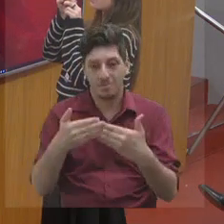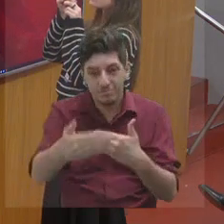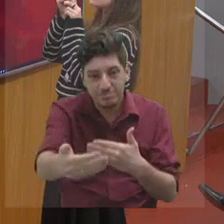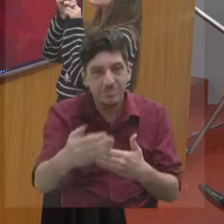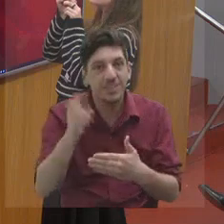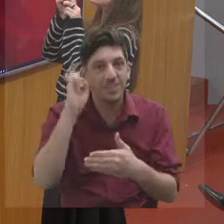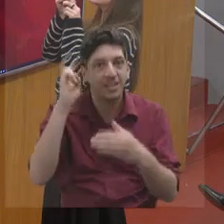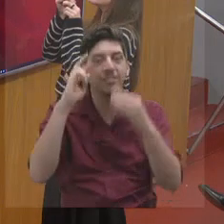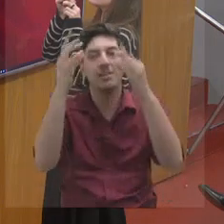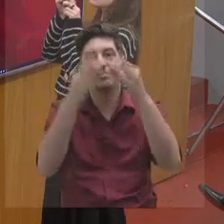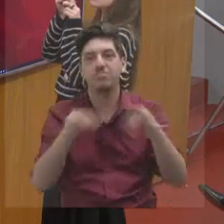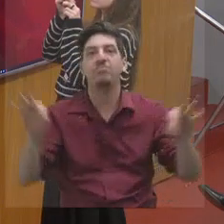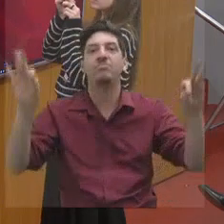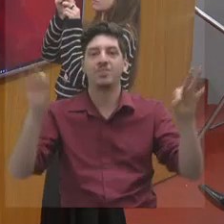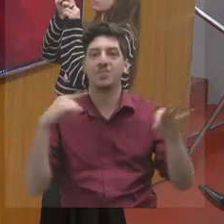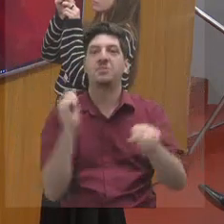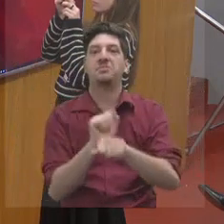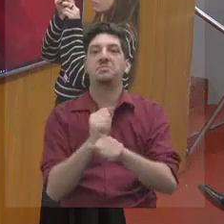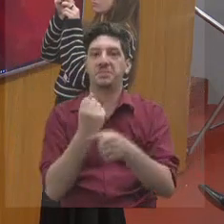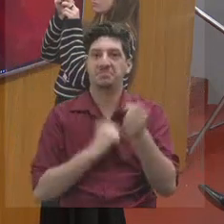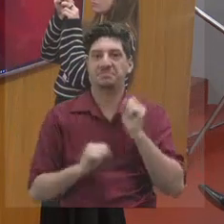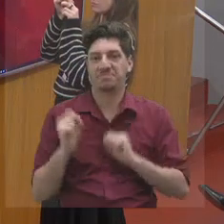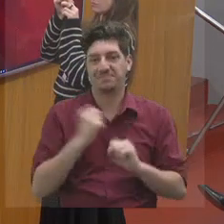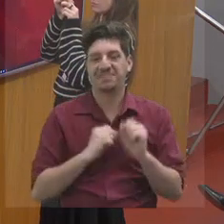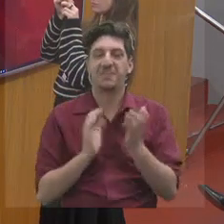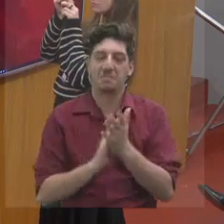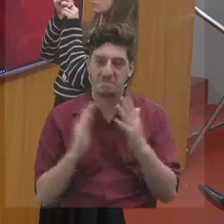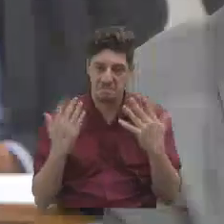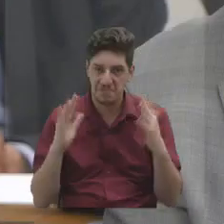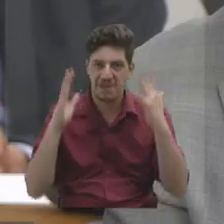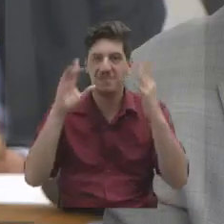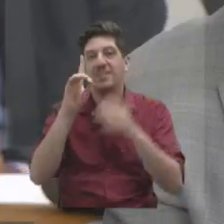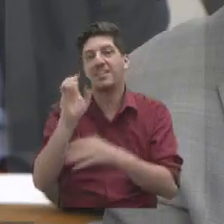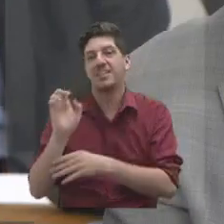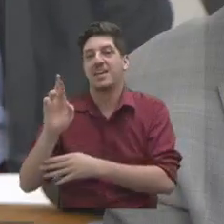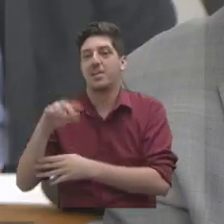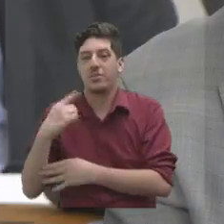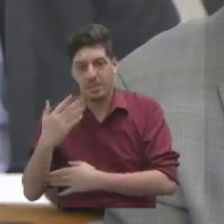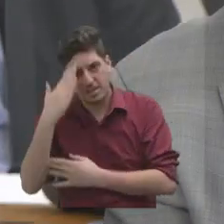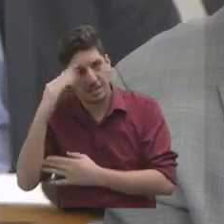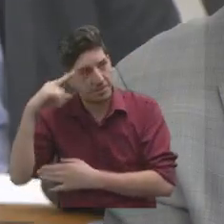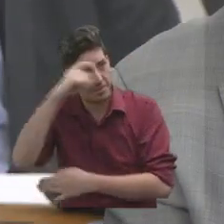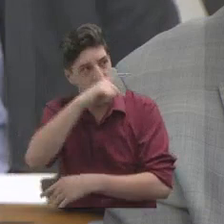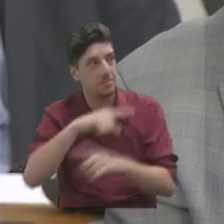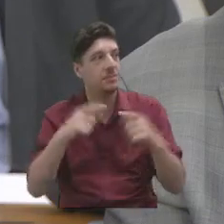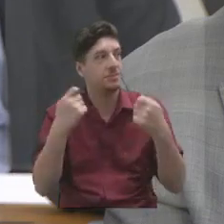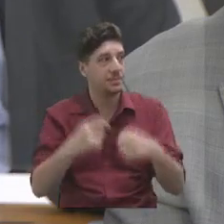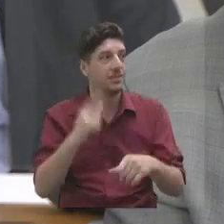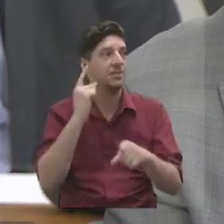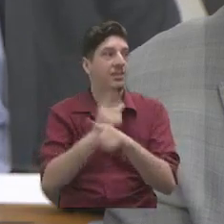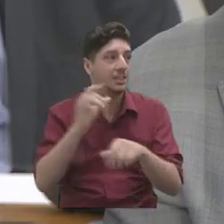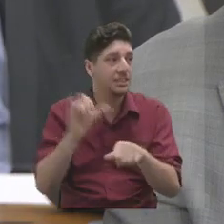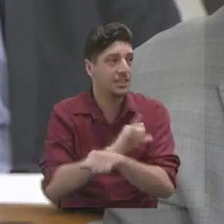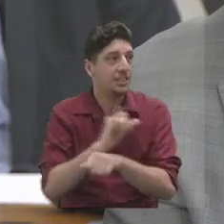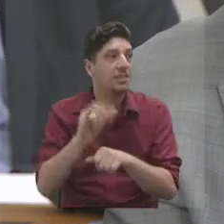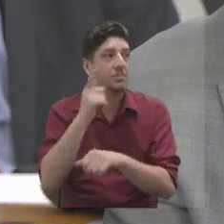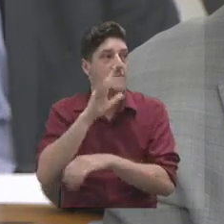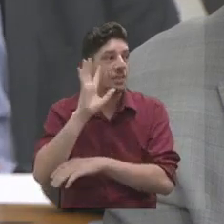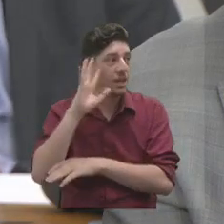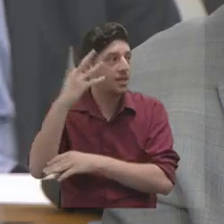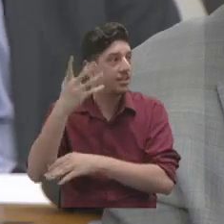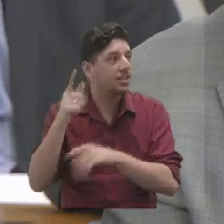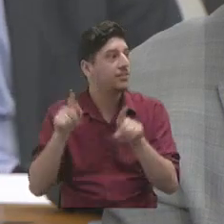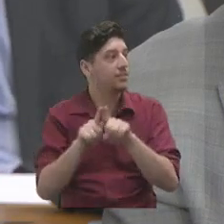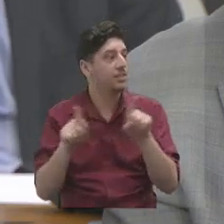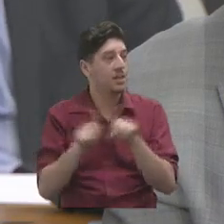nossa região parabenizar o Dr e dizer que nós sabemos as dificuldades nós temos que buscar os caminhos para solucioná-las no pacto